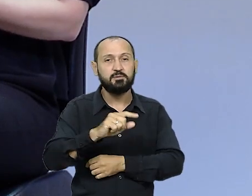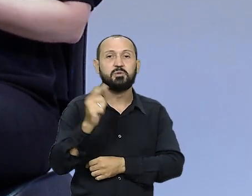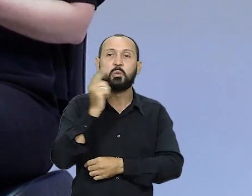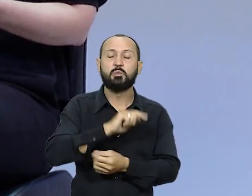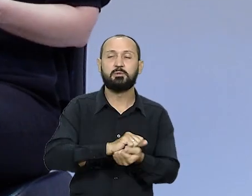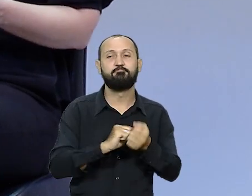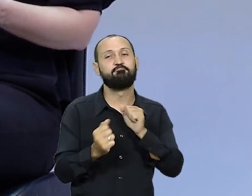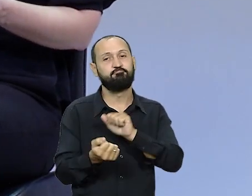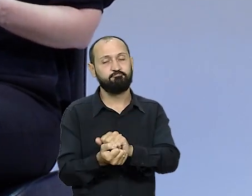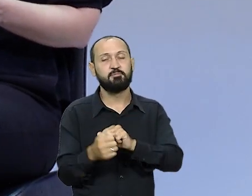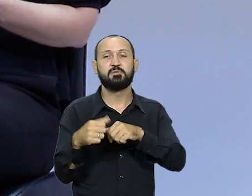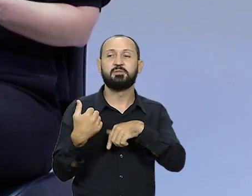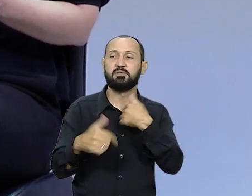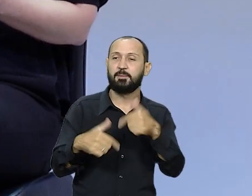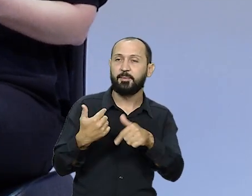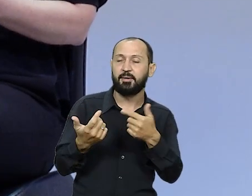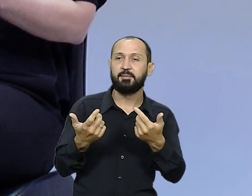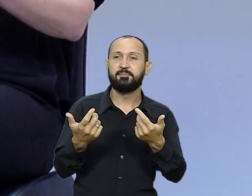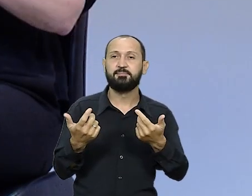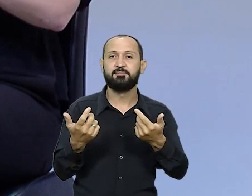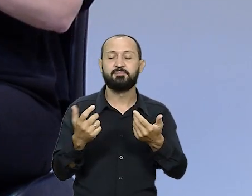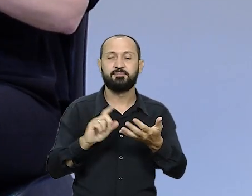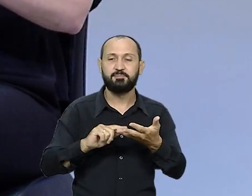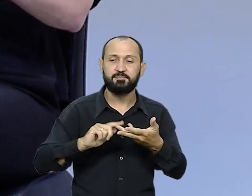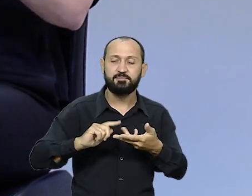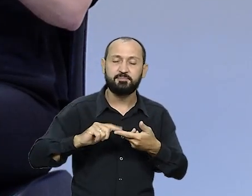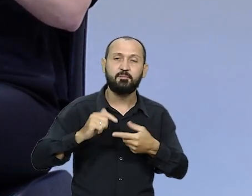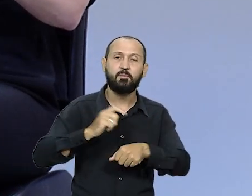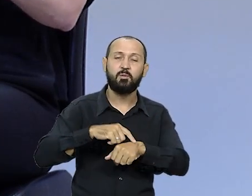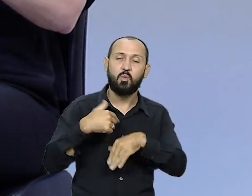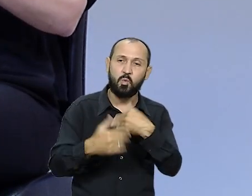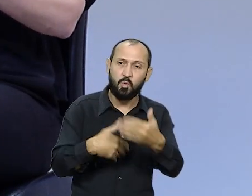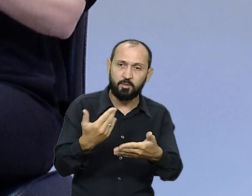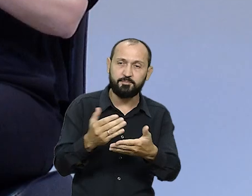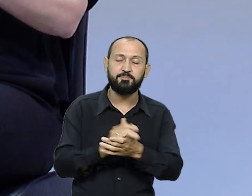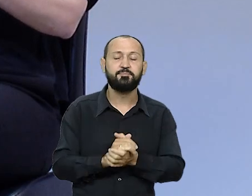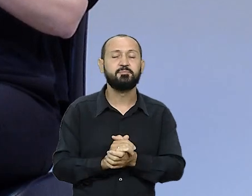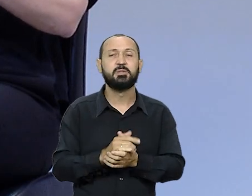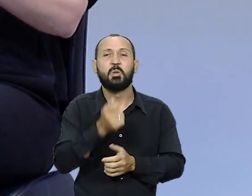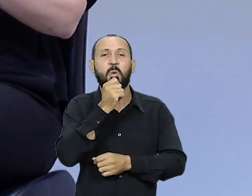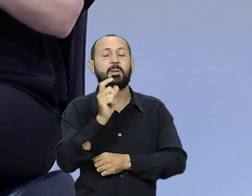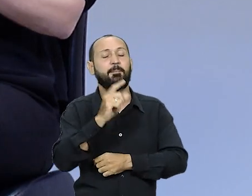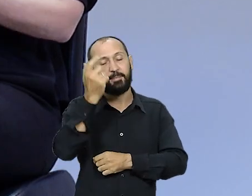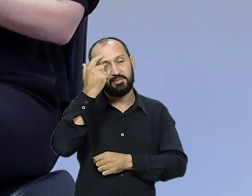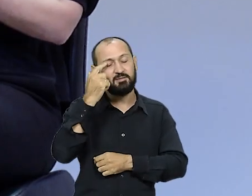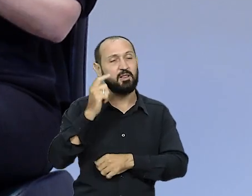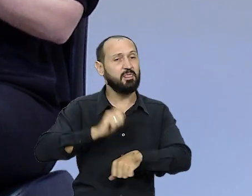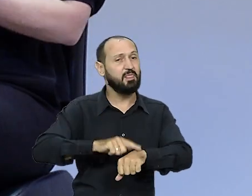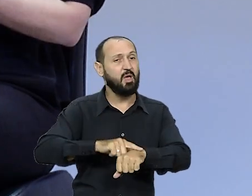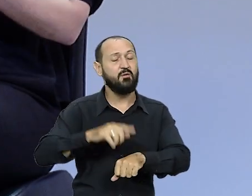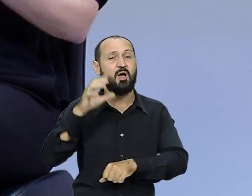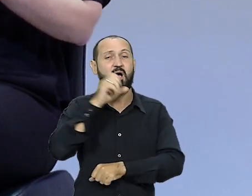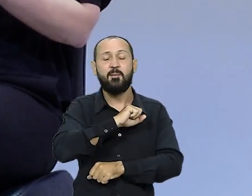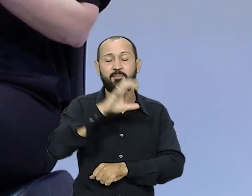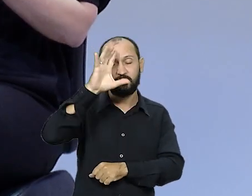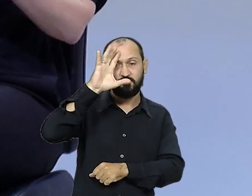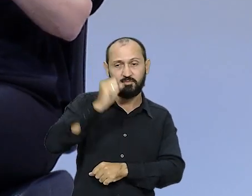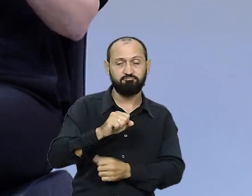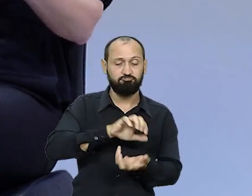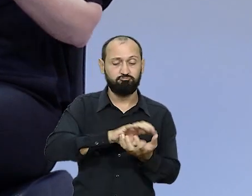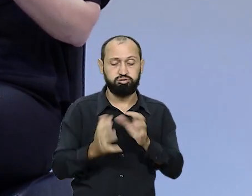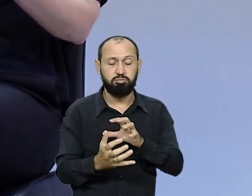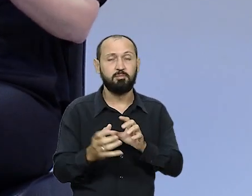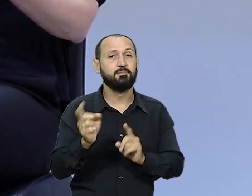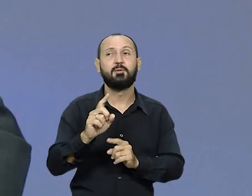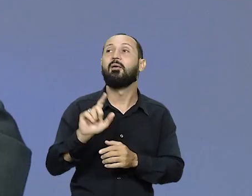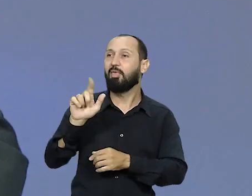delas, que a gente consegue trabalhar todo um processo evolutivo. Não adianta achar que vai acontecer de uma